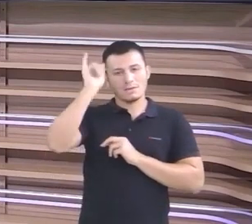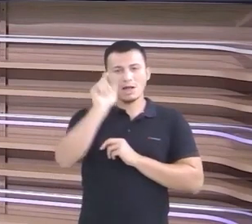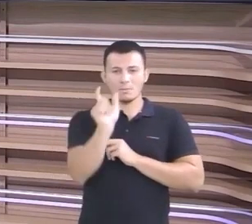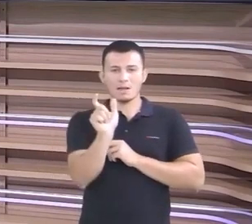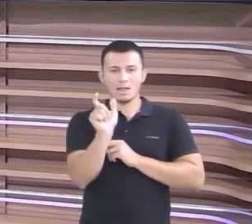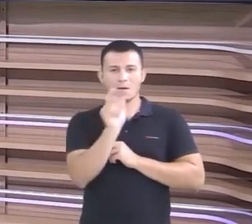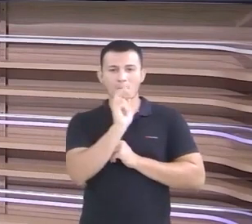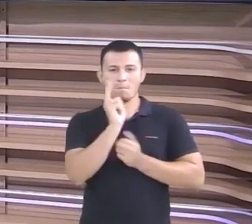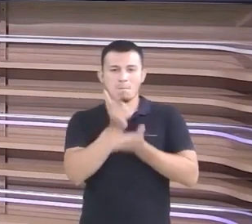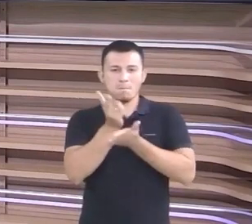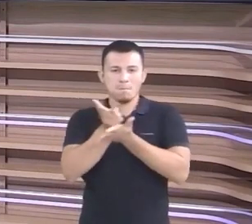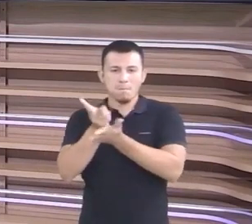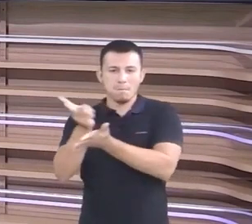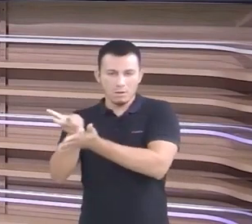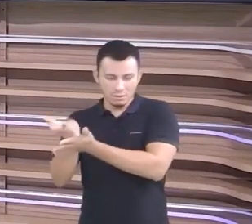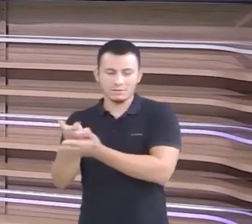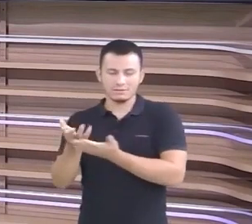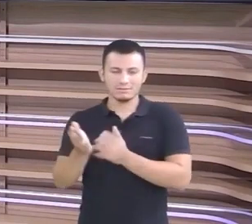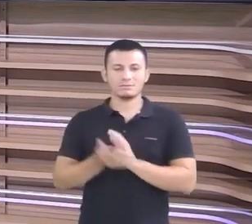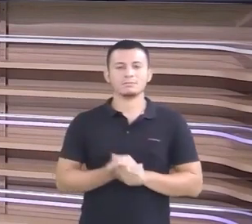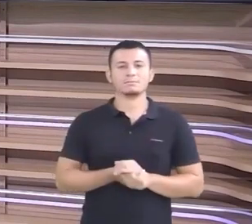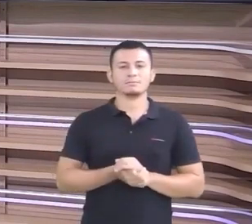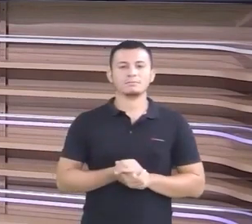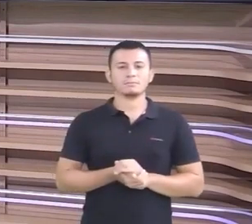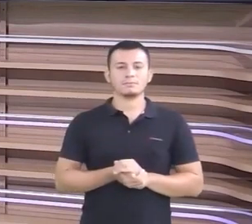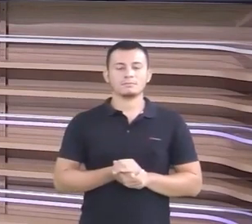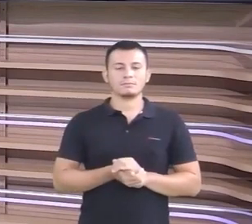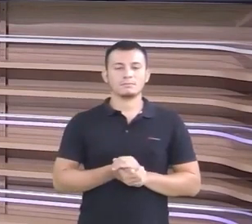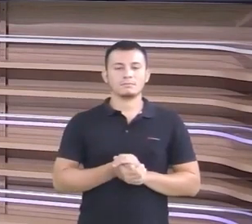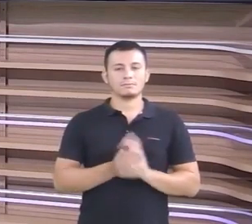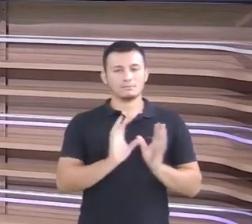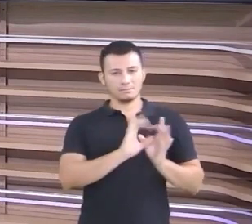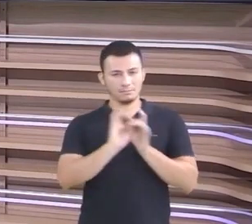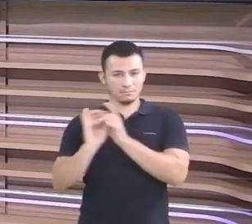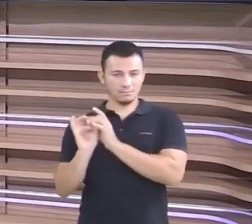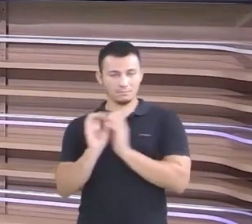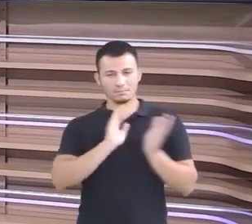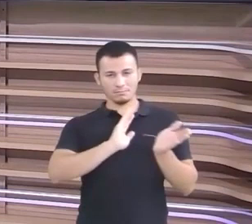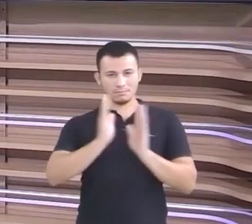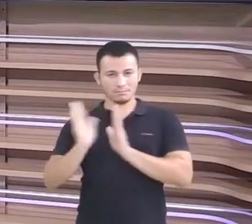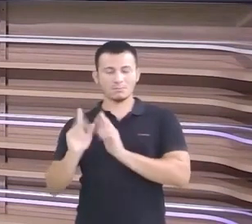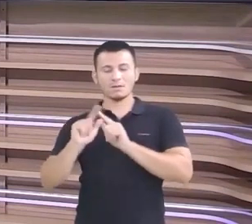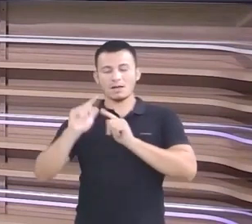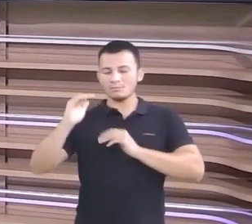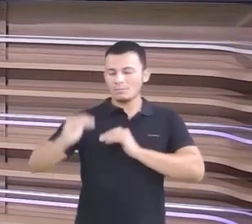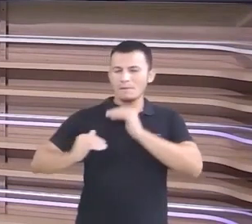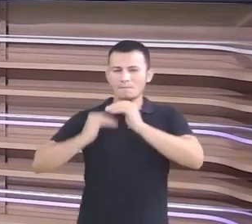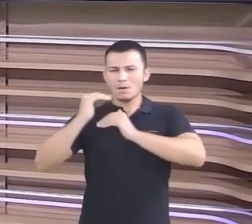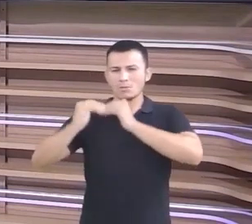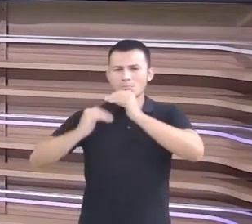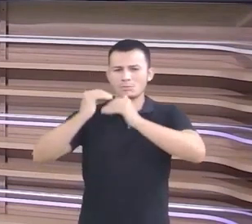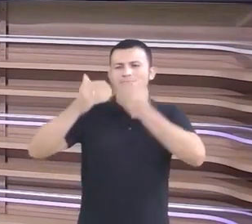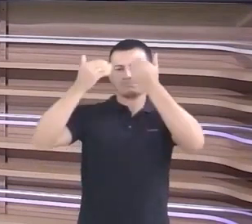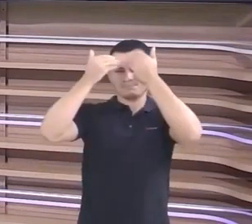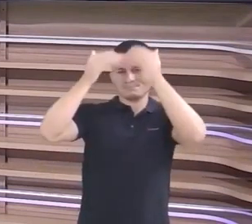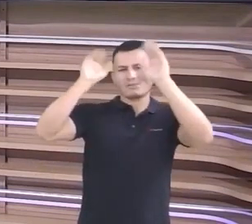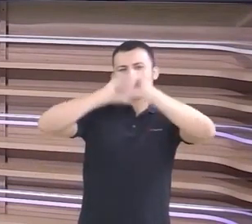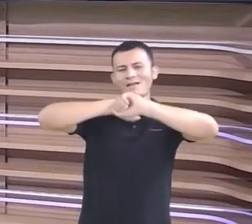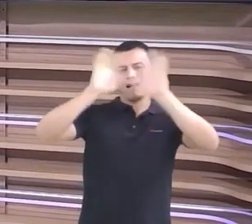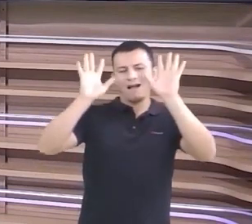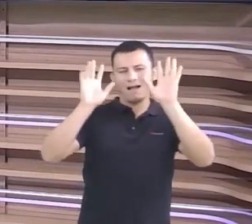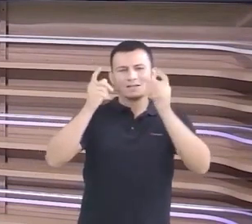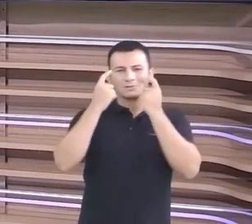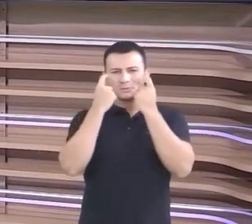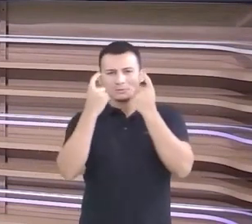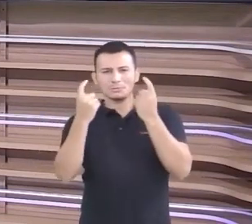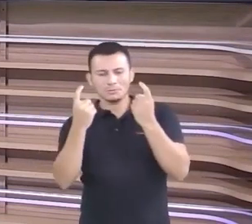coesão sequencial ela vai ser usada para que você consiga desenvolver o seu texto, que ele flua de uma forma mais interessante,